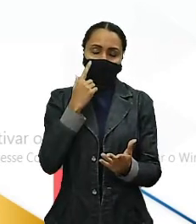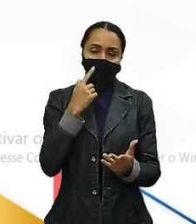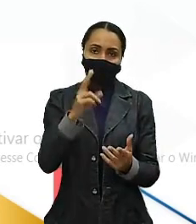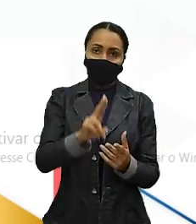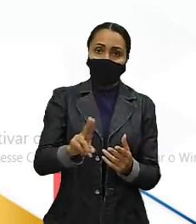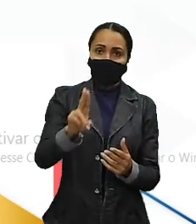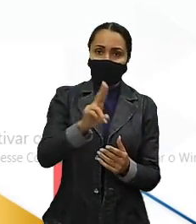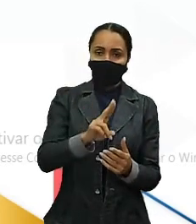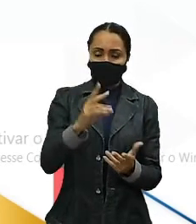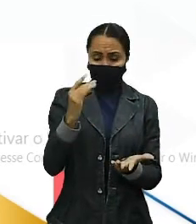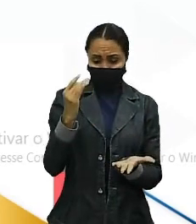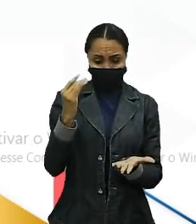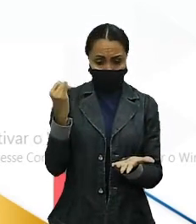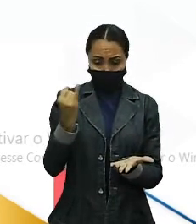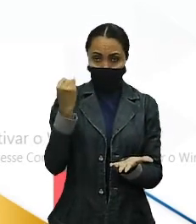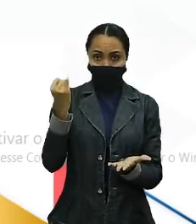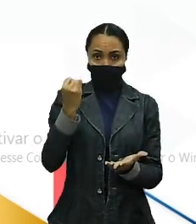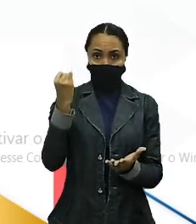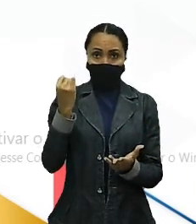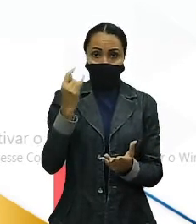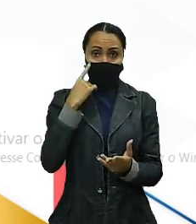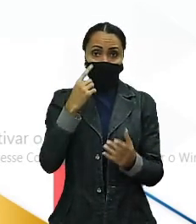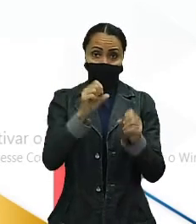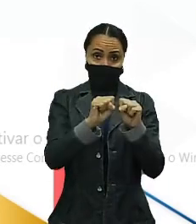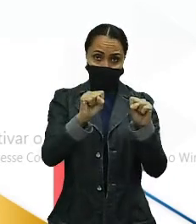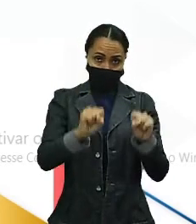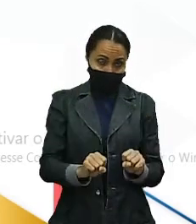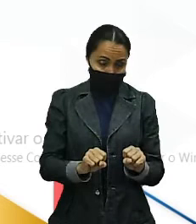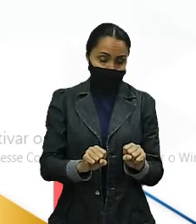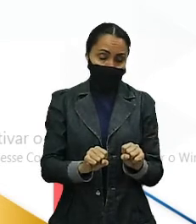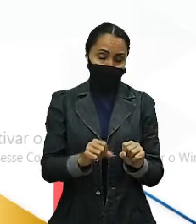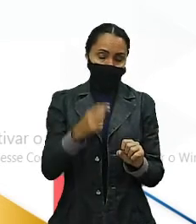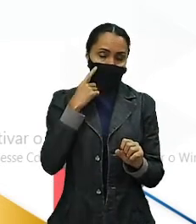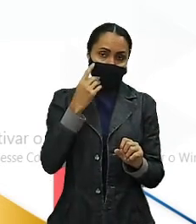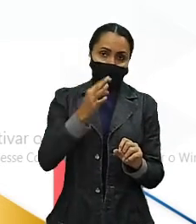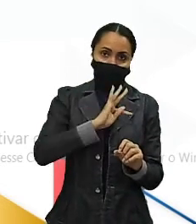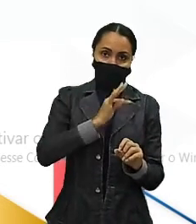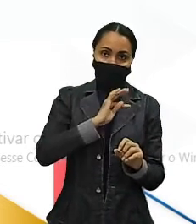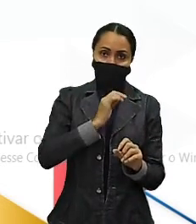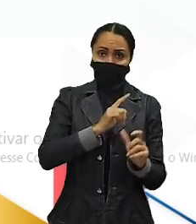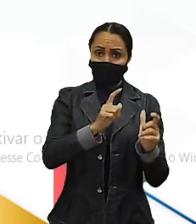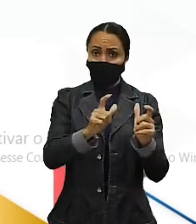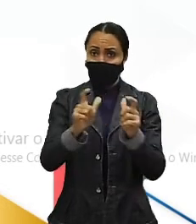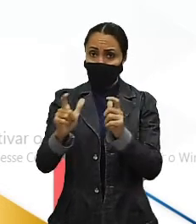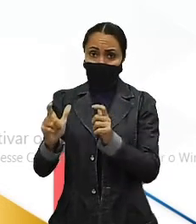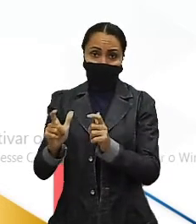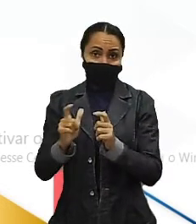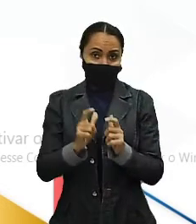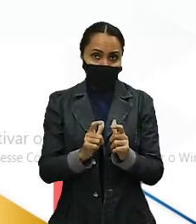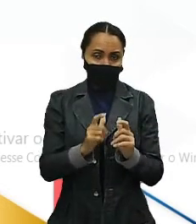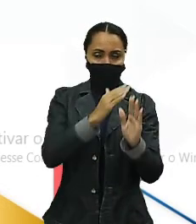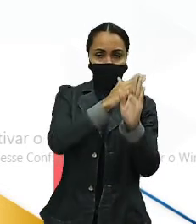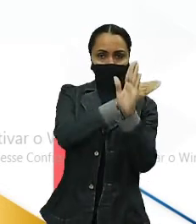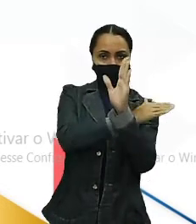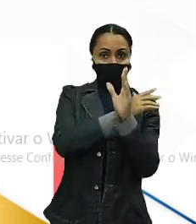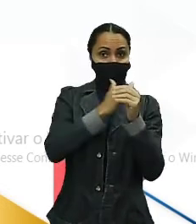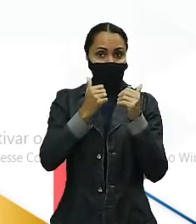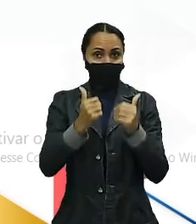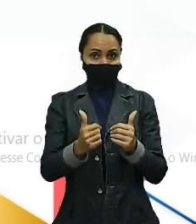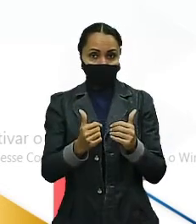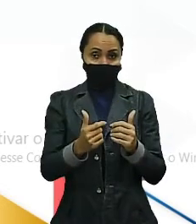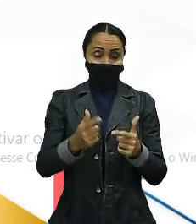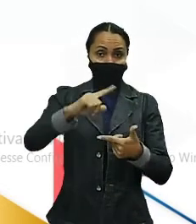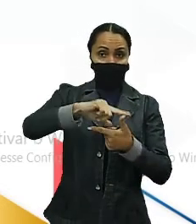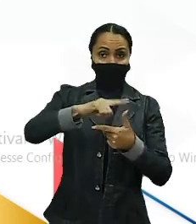usado fundamentalmente para sistematizar técnicas de localização no plano, beleza? Que é a nossa